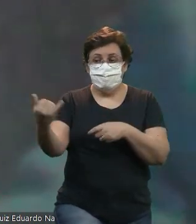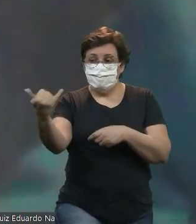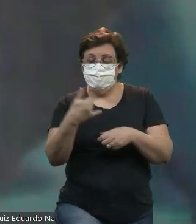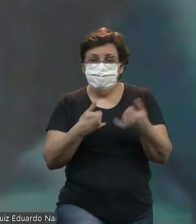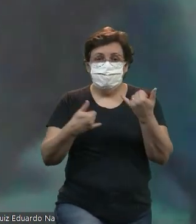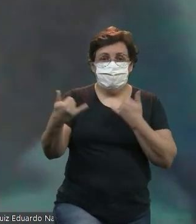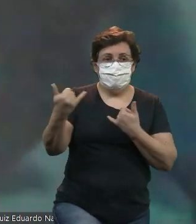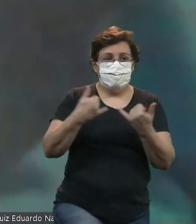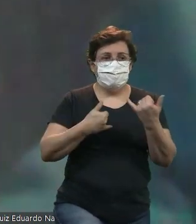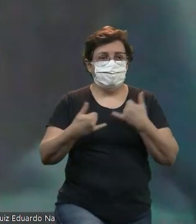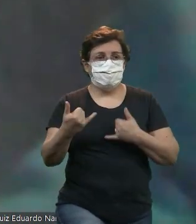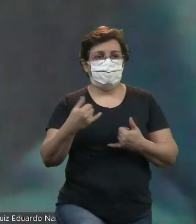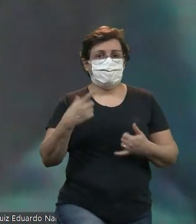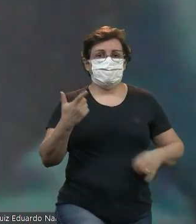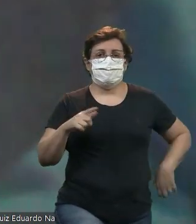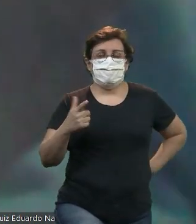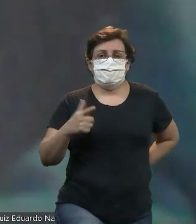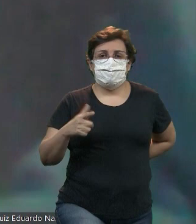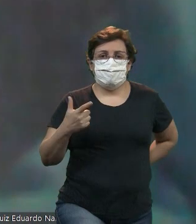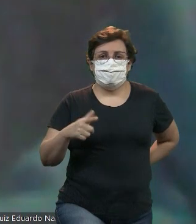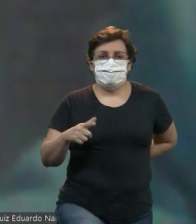há